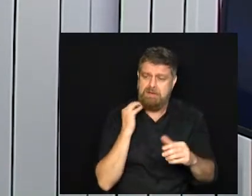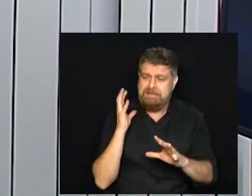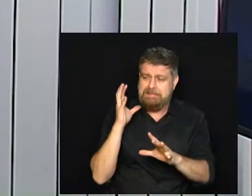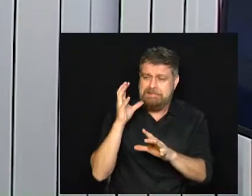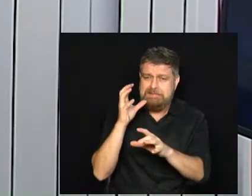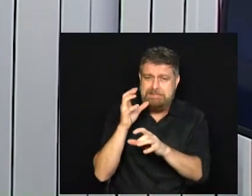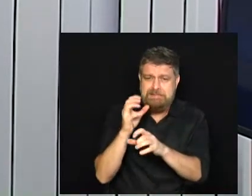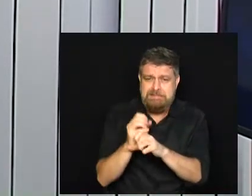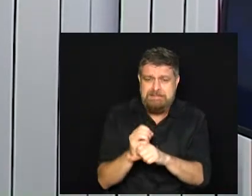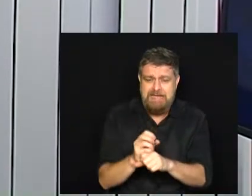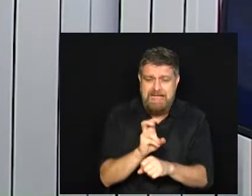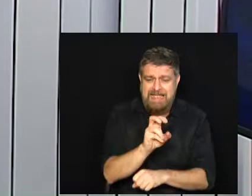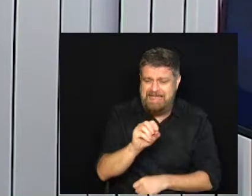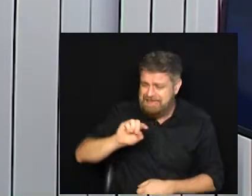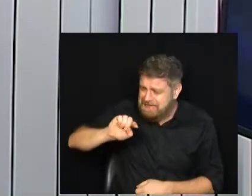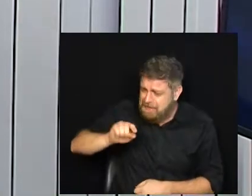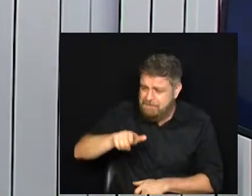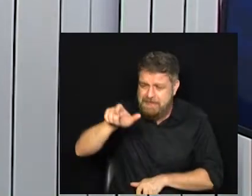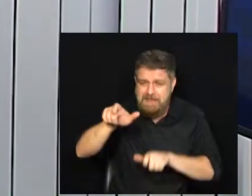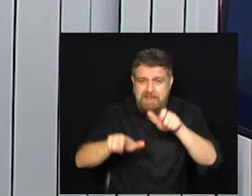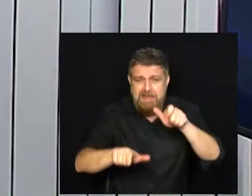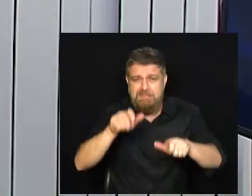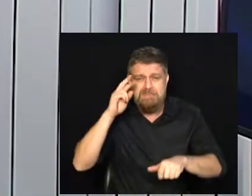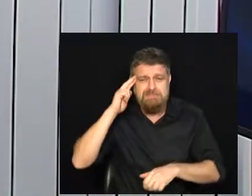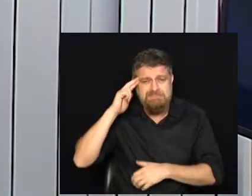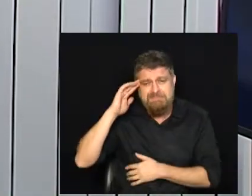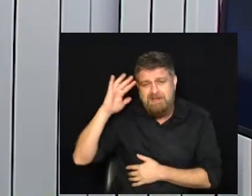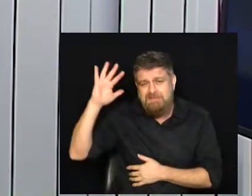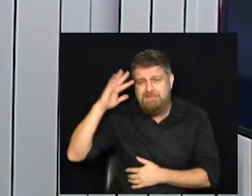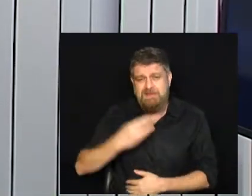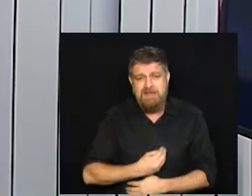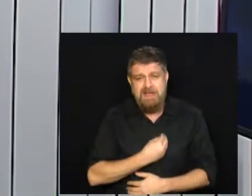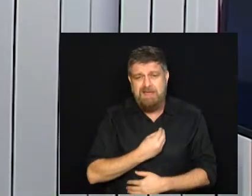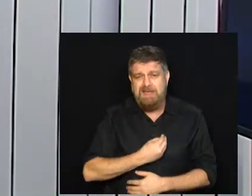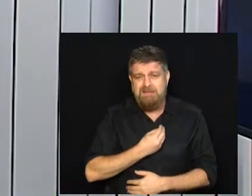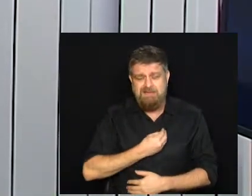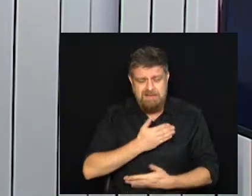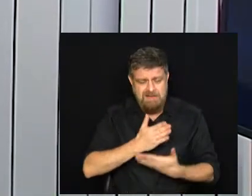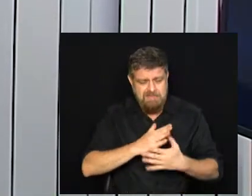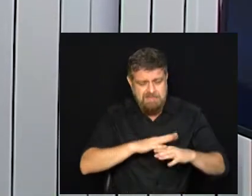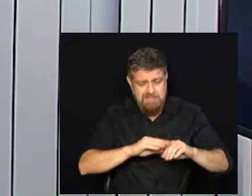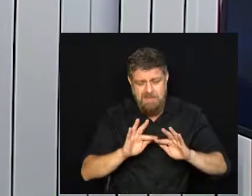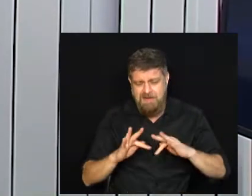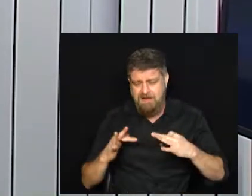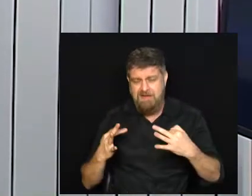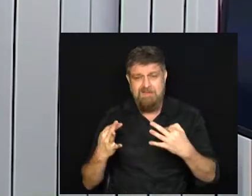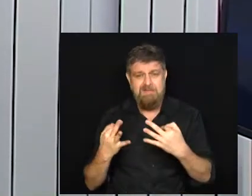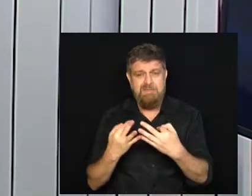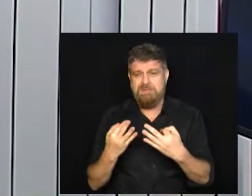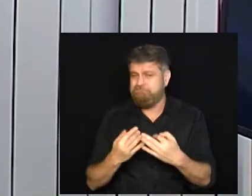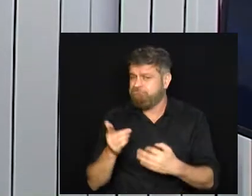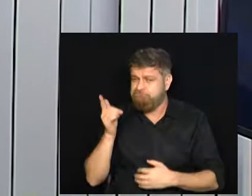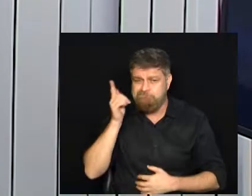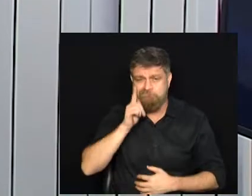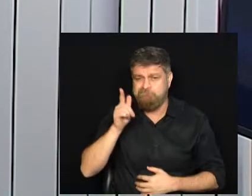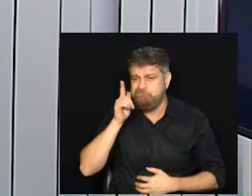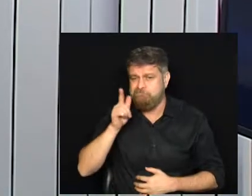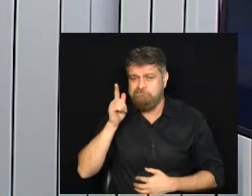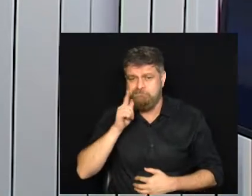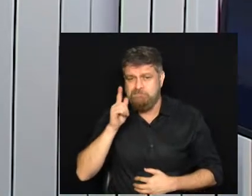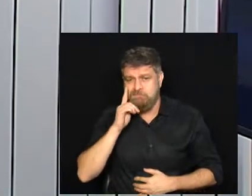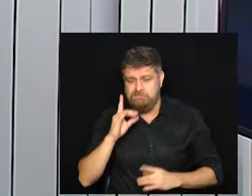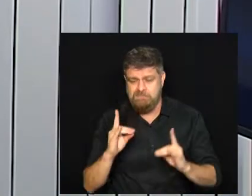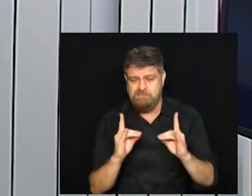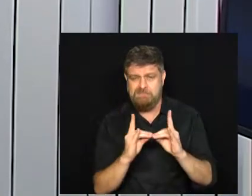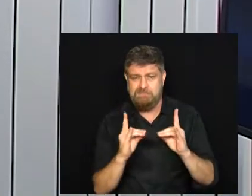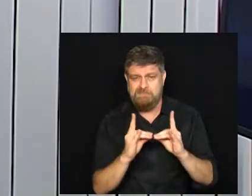mil pessoas que tiveram sonhos interrompidos, milhares de famílias que não conseguiram se despedir.